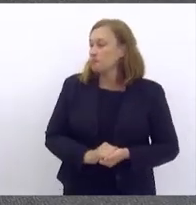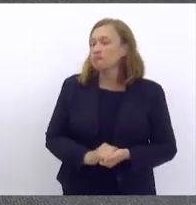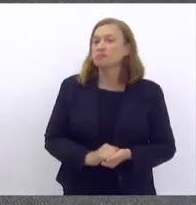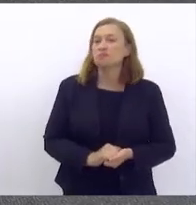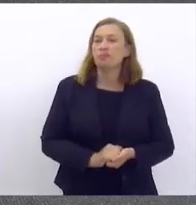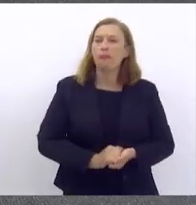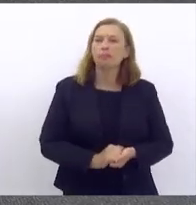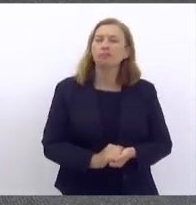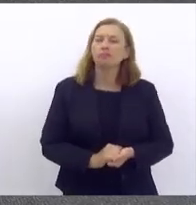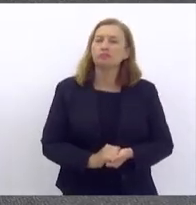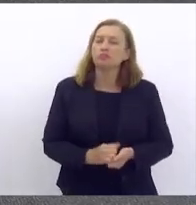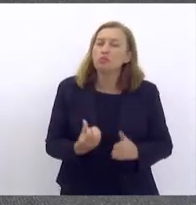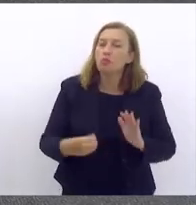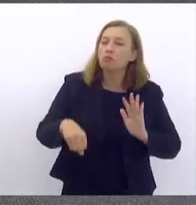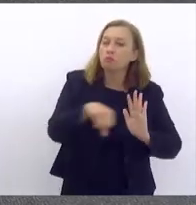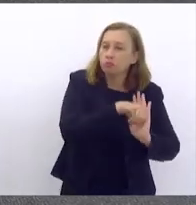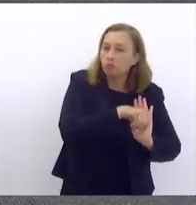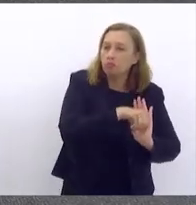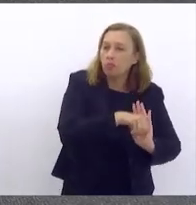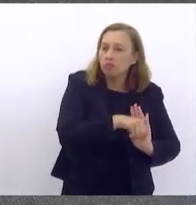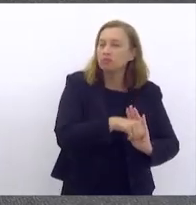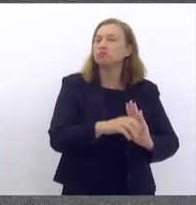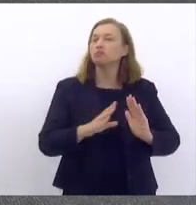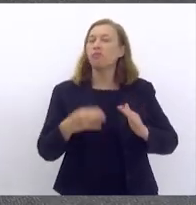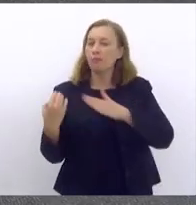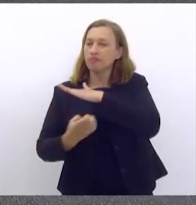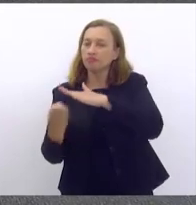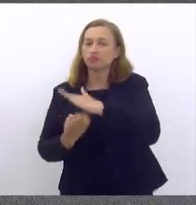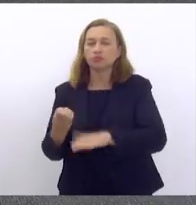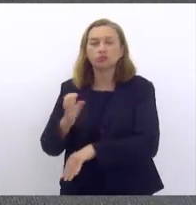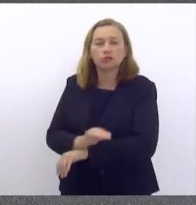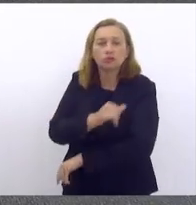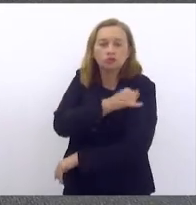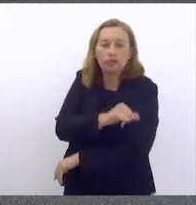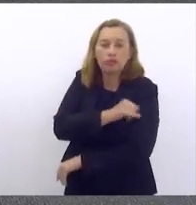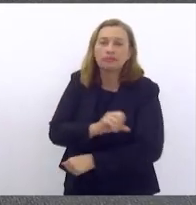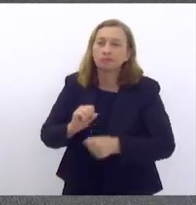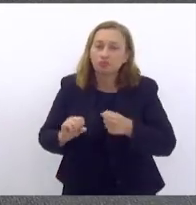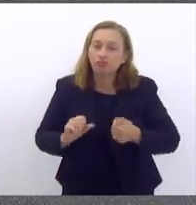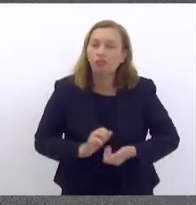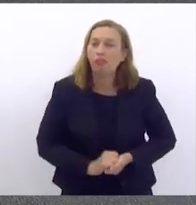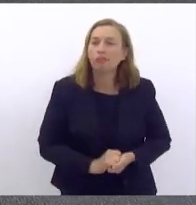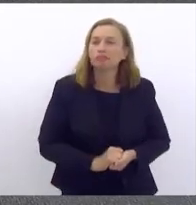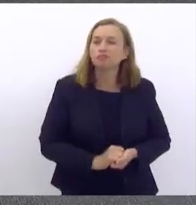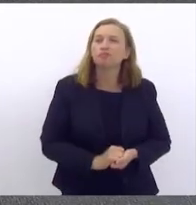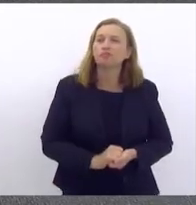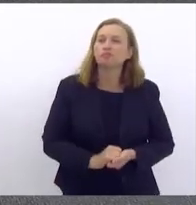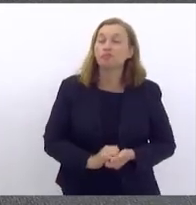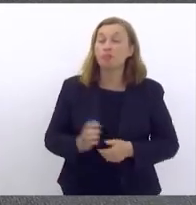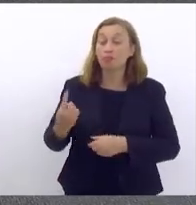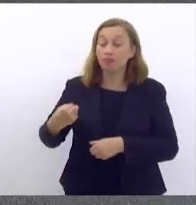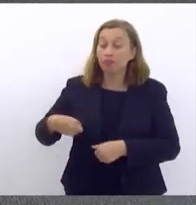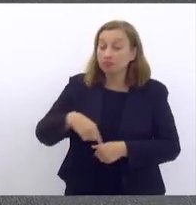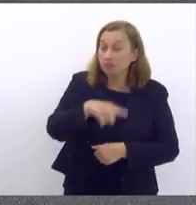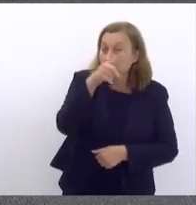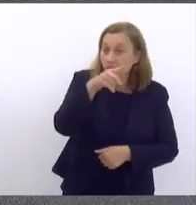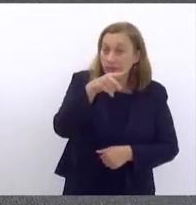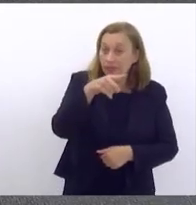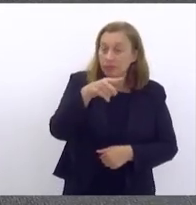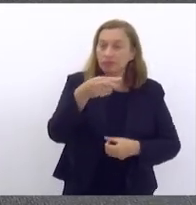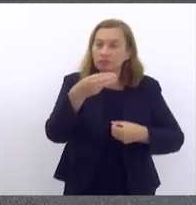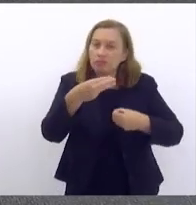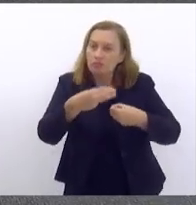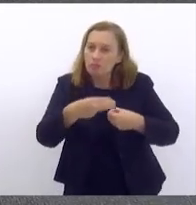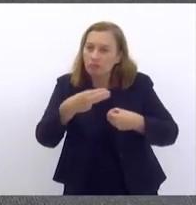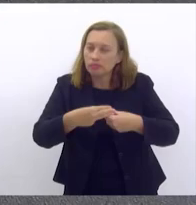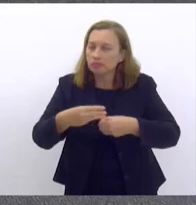erário. É isso que a empresa hoje pratica no nosso Estado do Rio de Janeiro. E aí, quando partimos para o município,